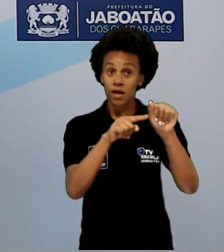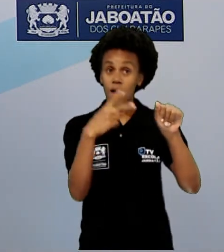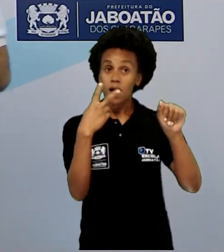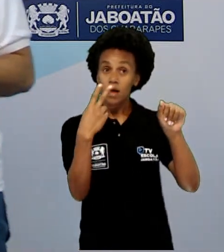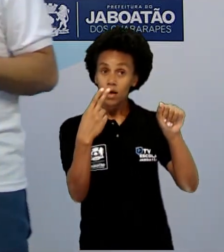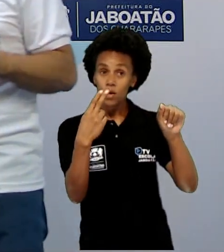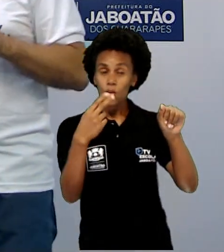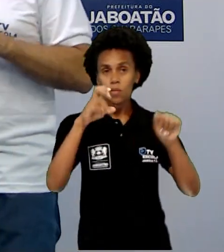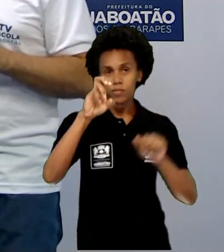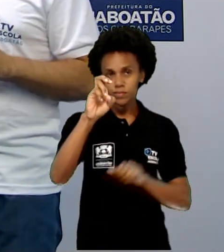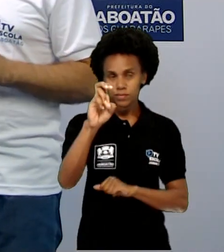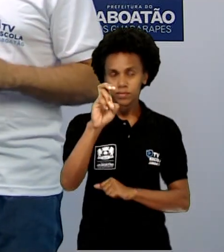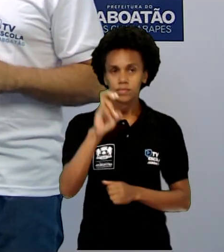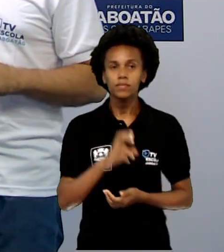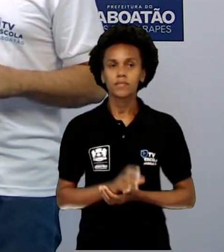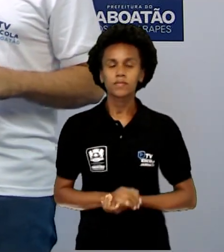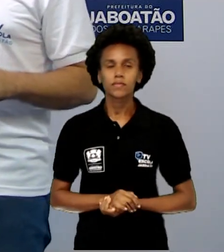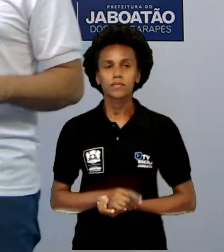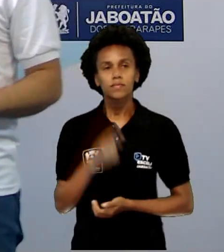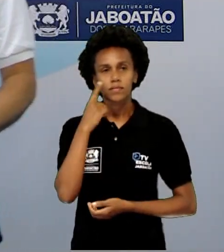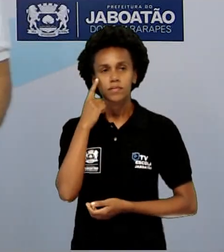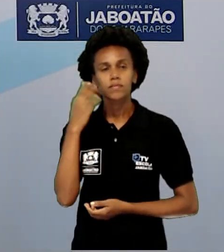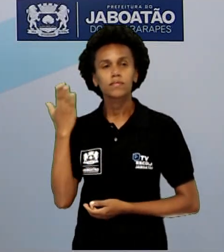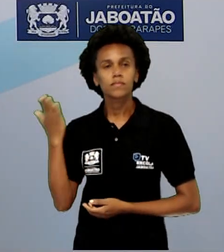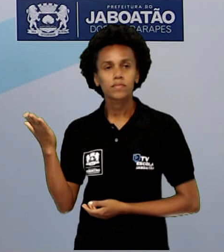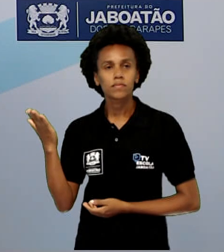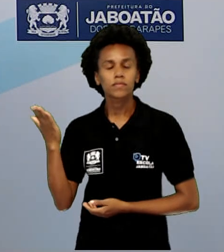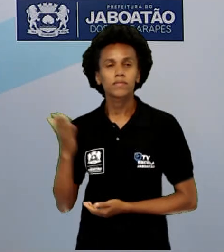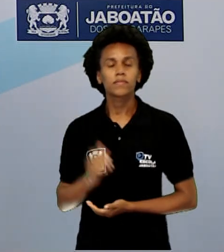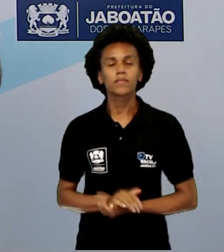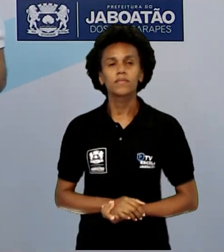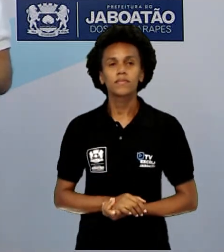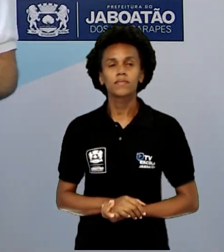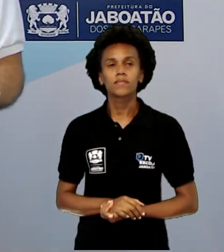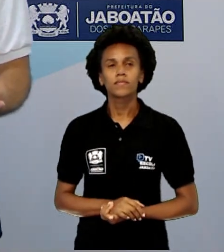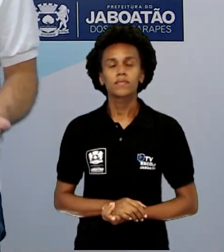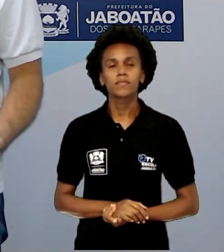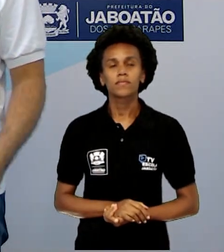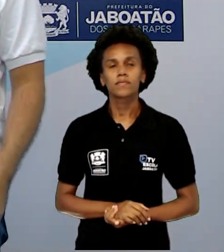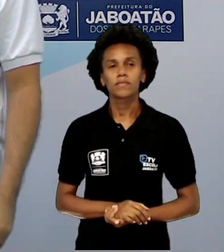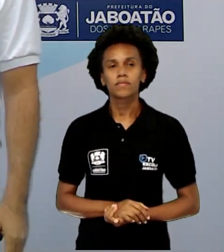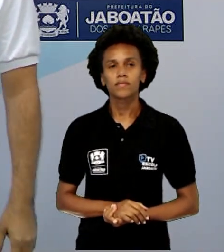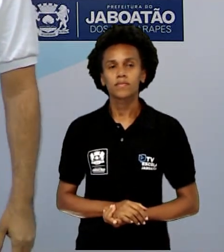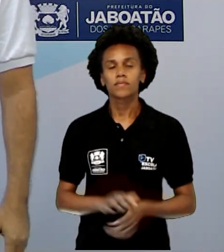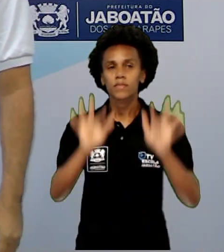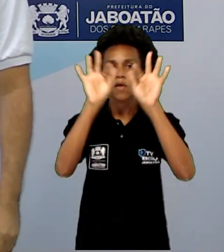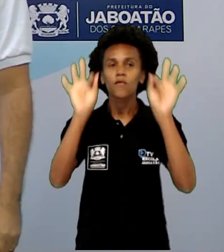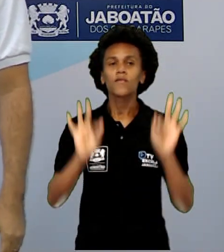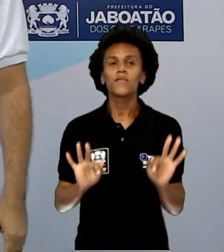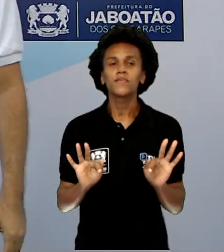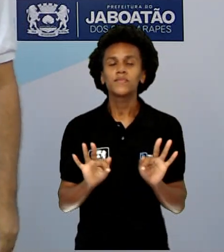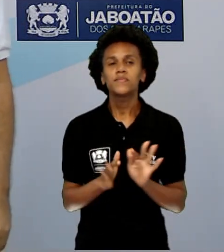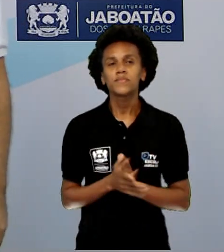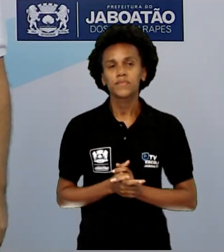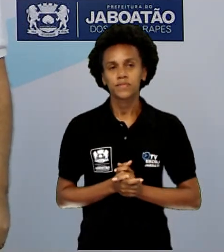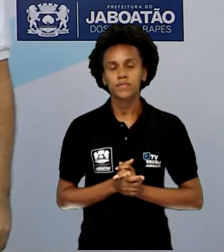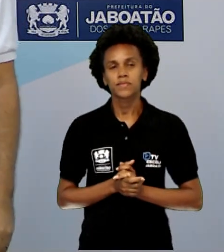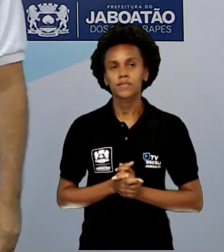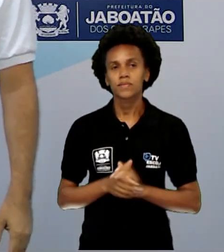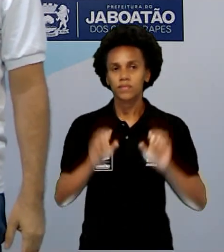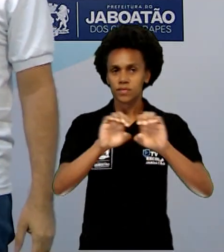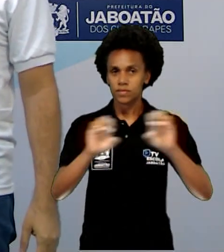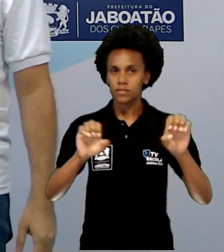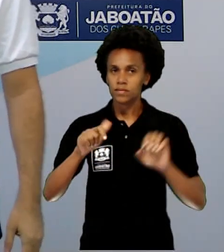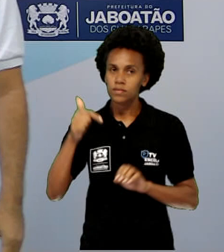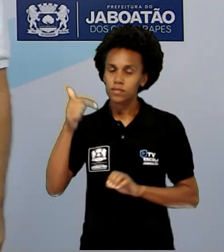a 5. Vamos ver. Eu tenho aqui a forma geral, não é? Da forma fatorada da equação do segundo grau. E eu vou fazer